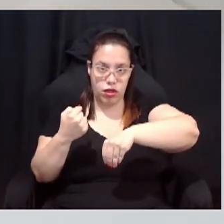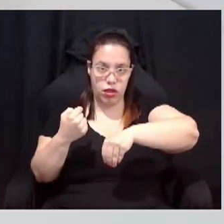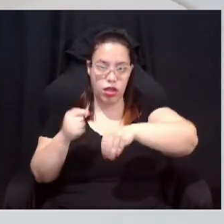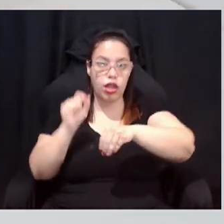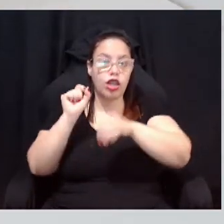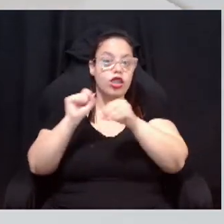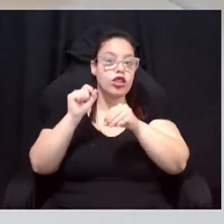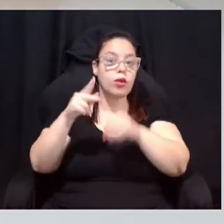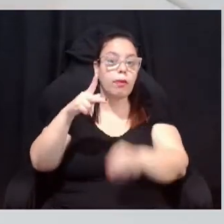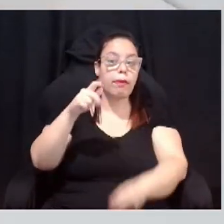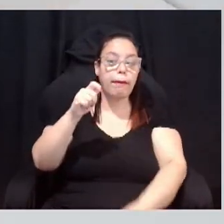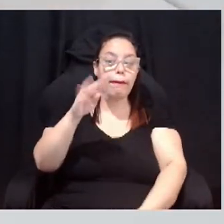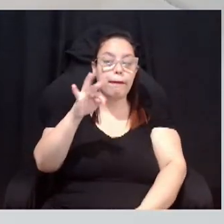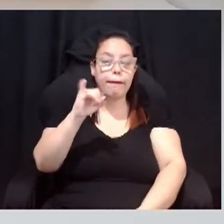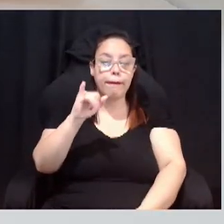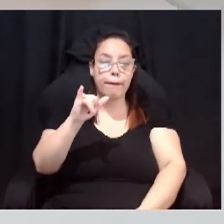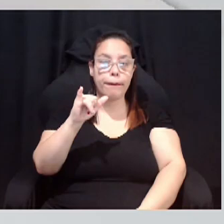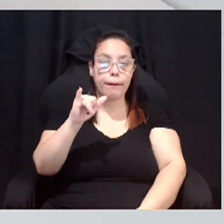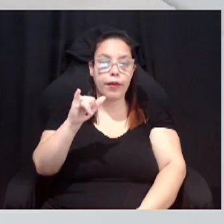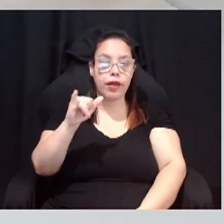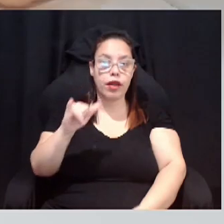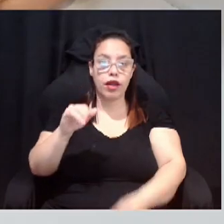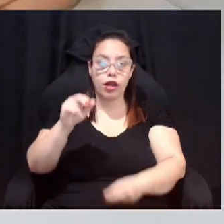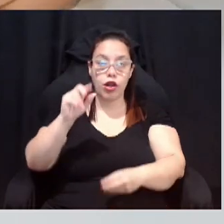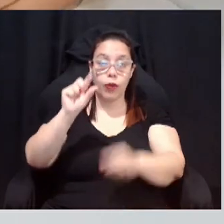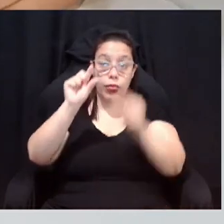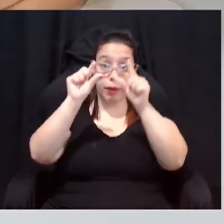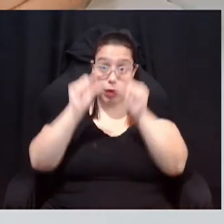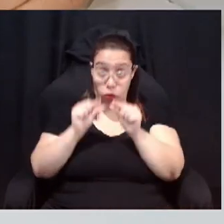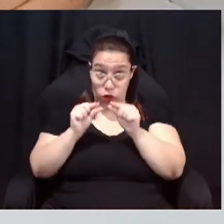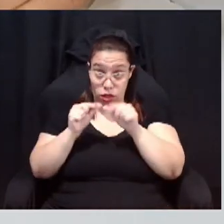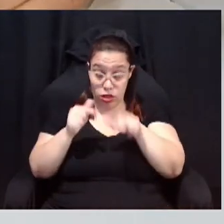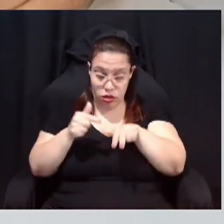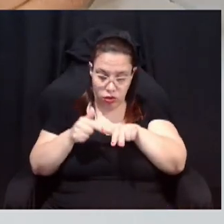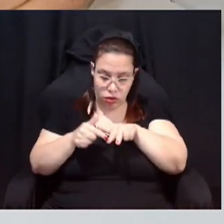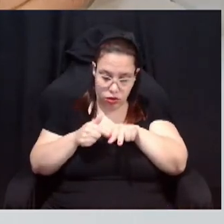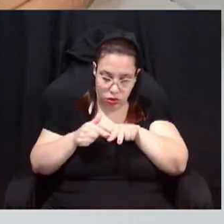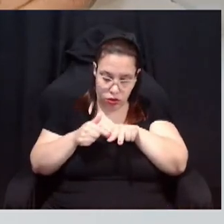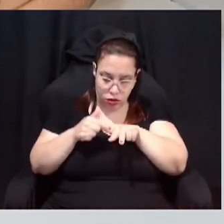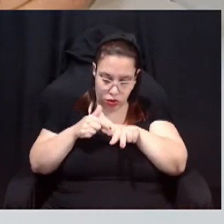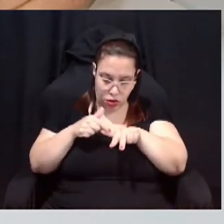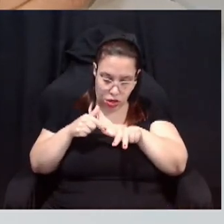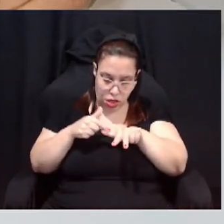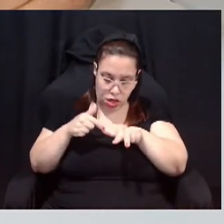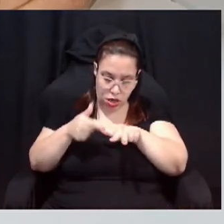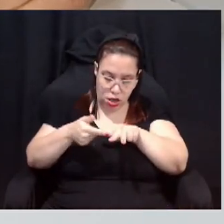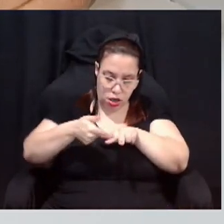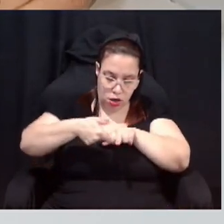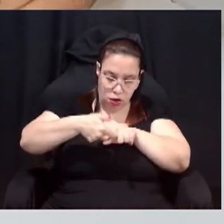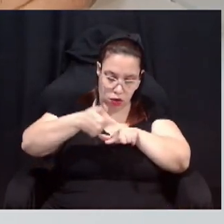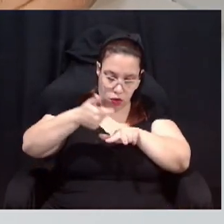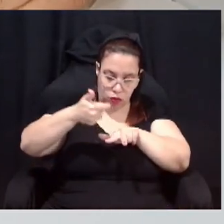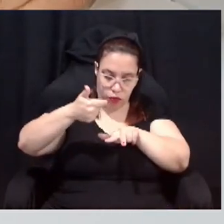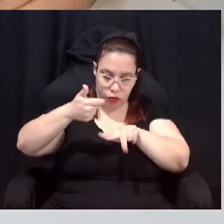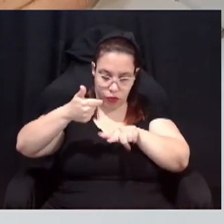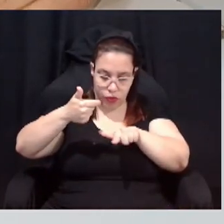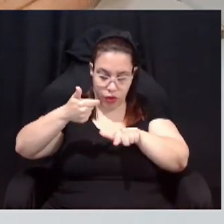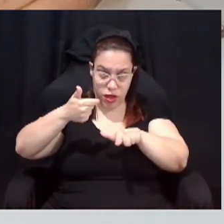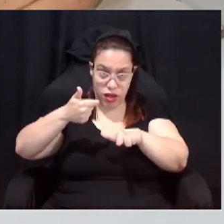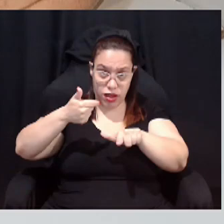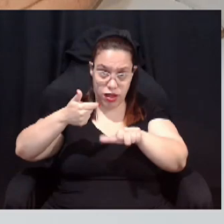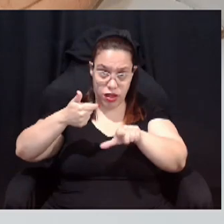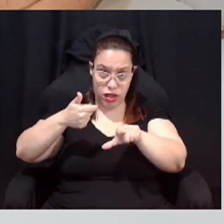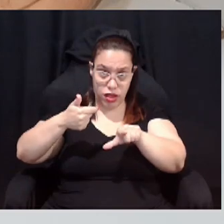Paty? Por baixo das perninhas menores e saio por cima da última perninha da